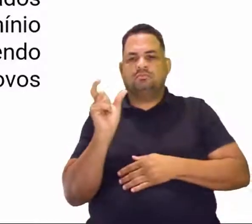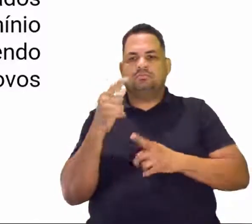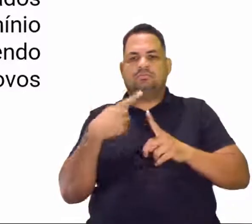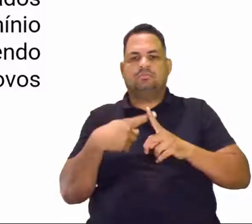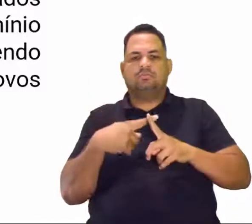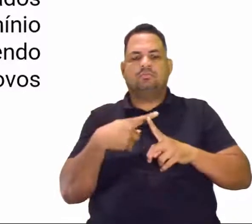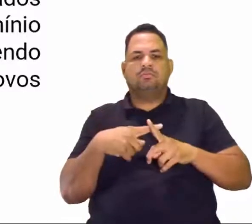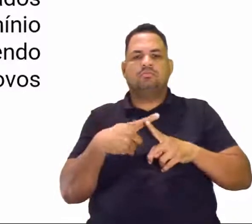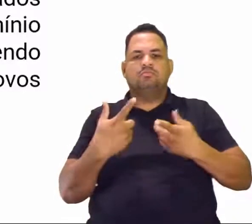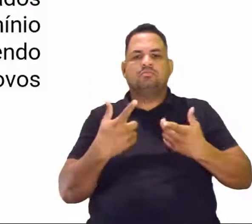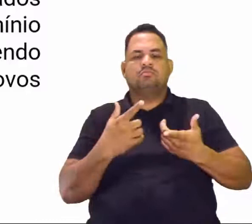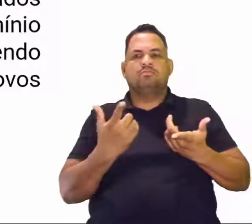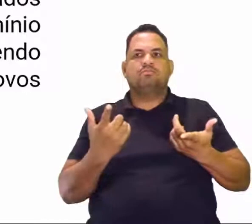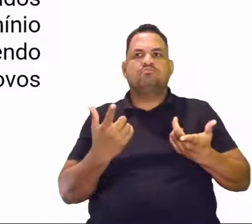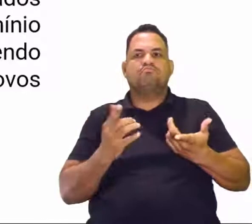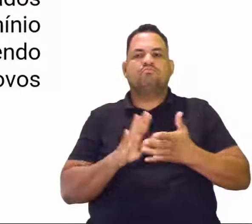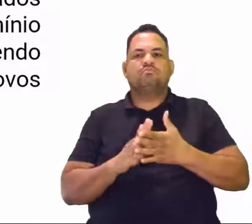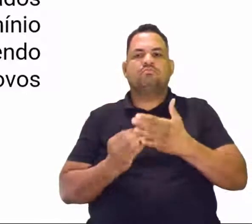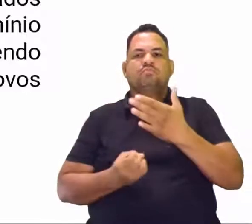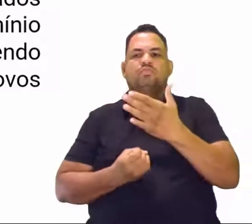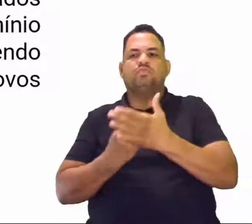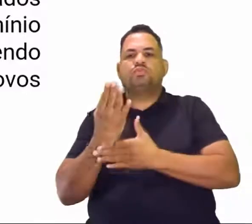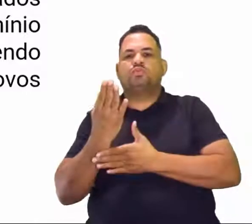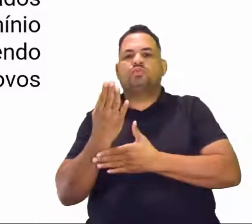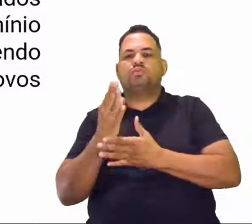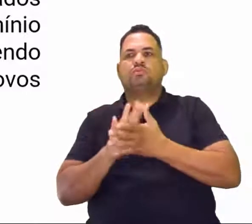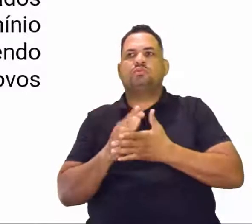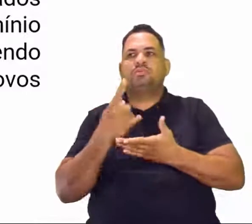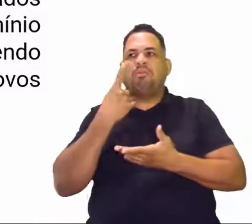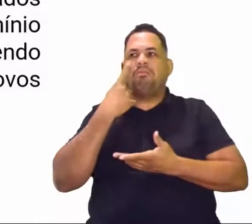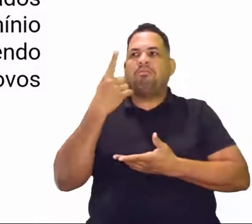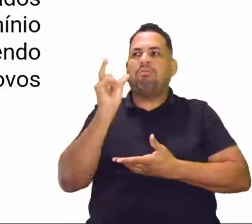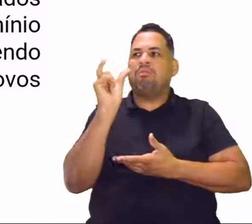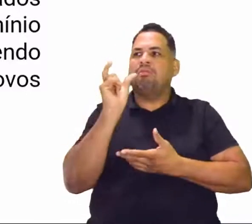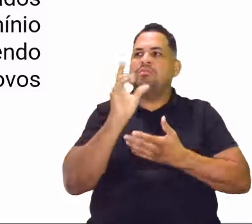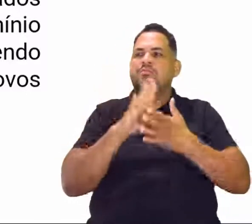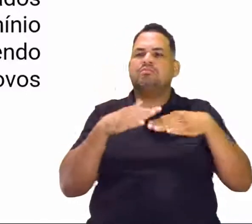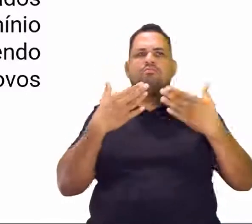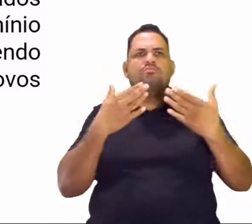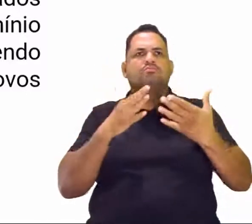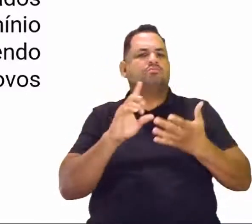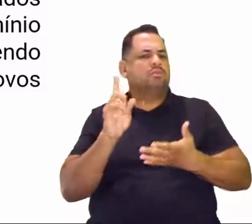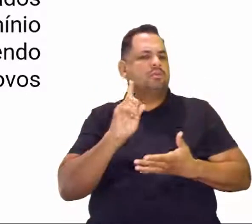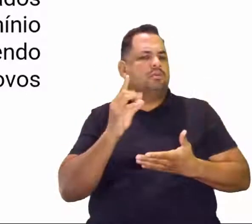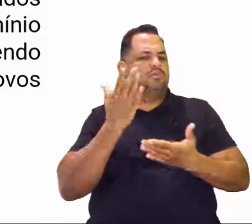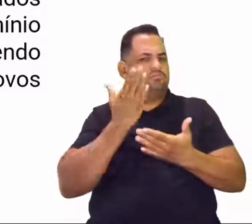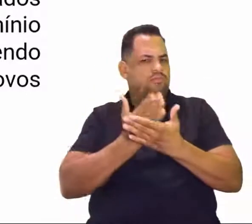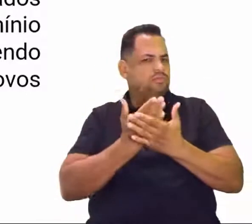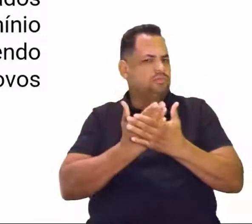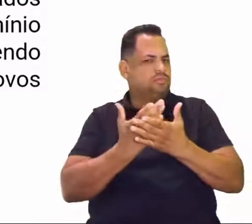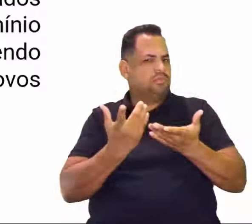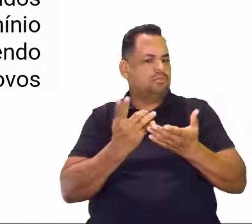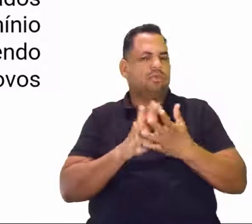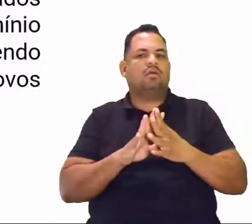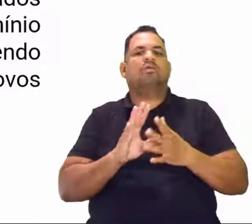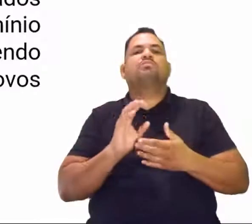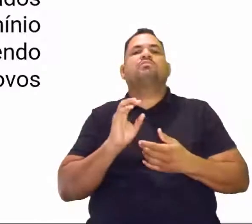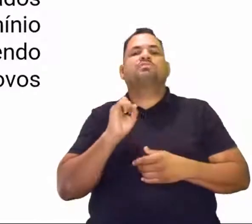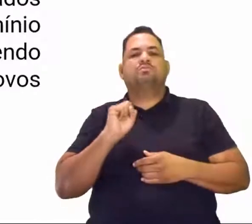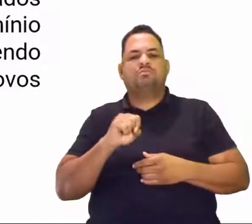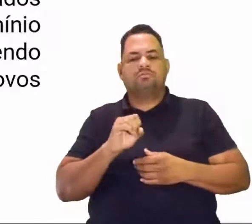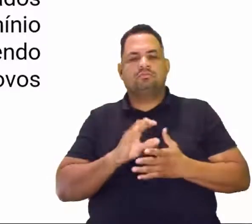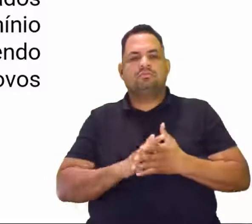vocês porque porventura vocês verem isso por aí assim nossa não estudei estudou sim Acalma o